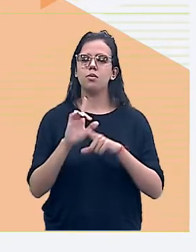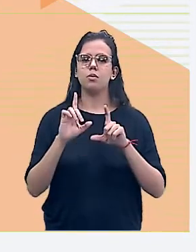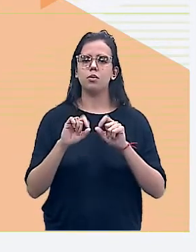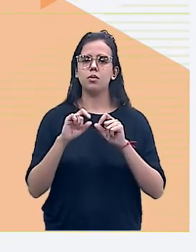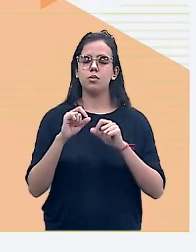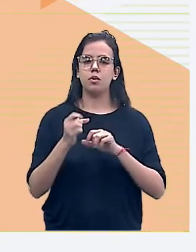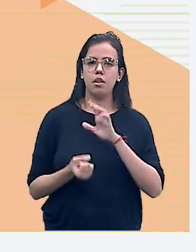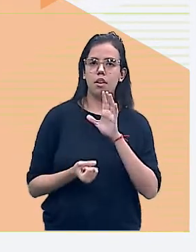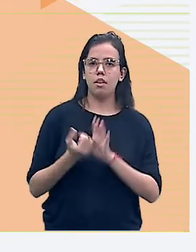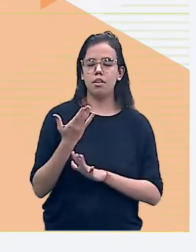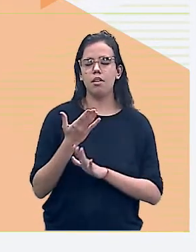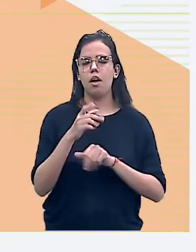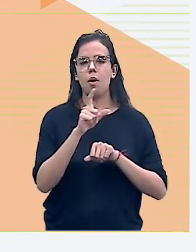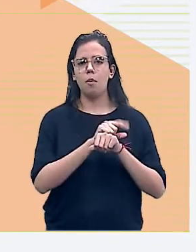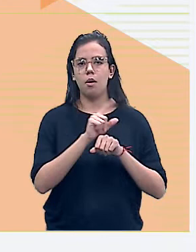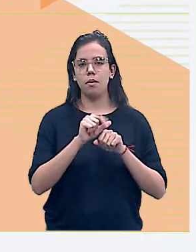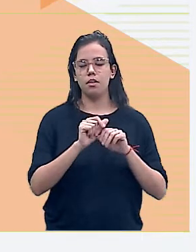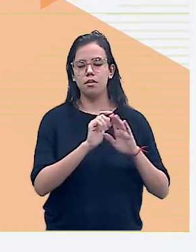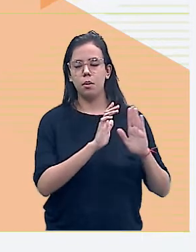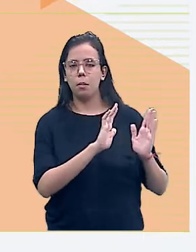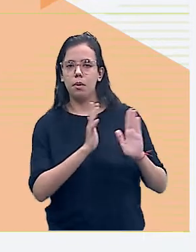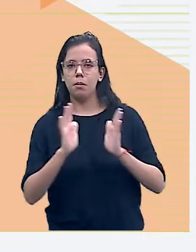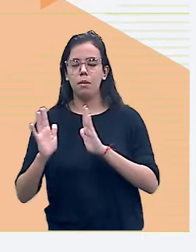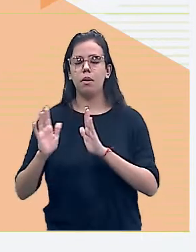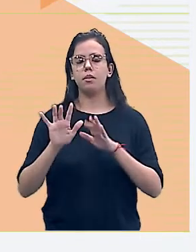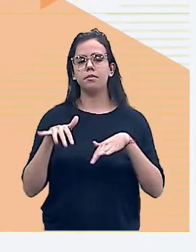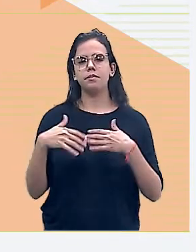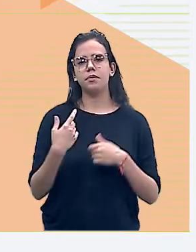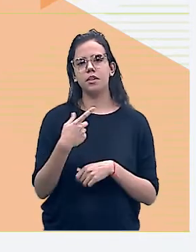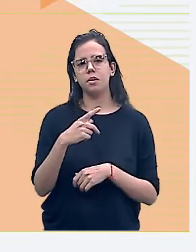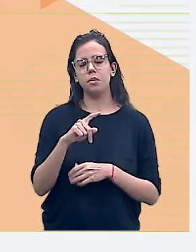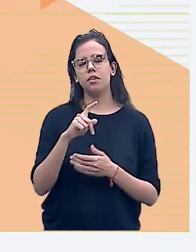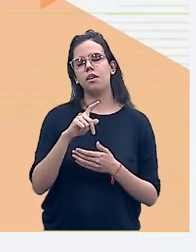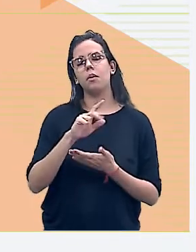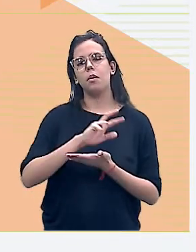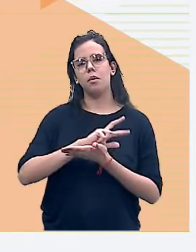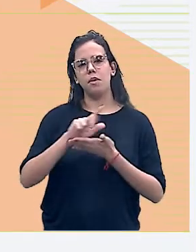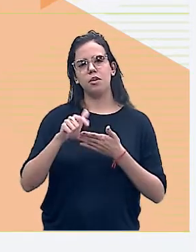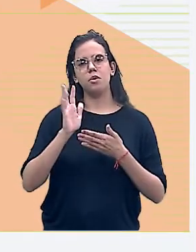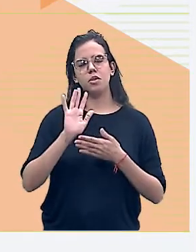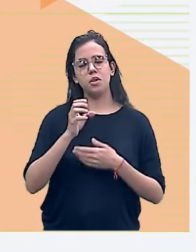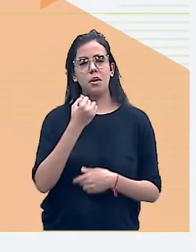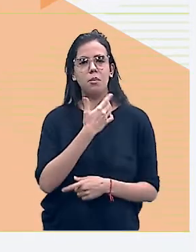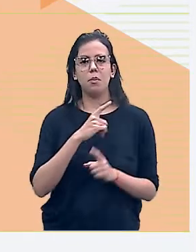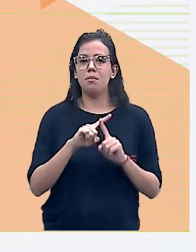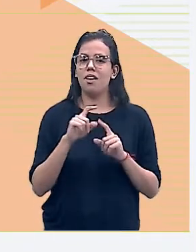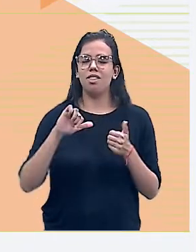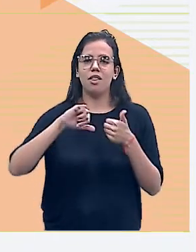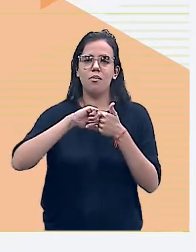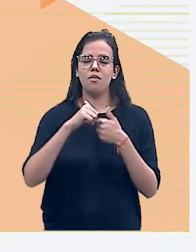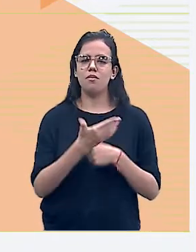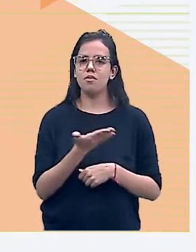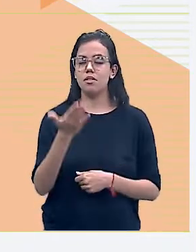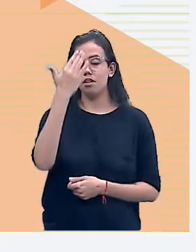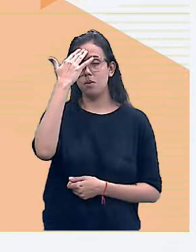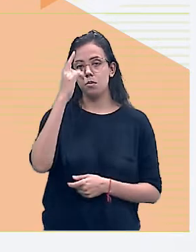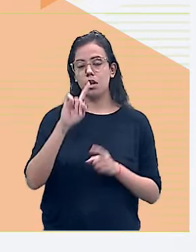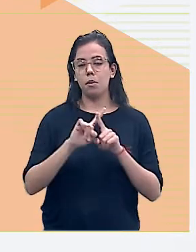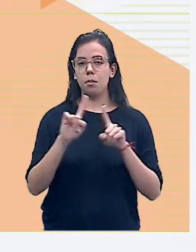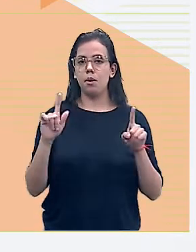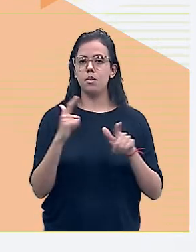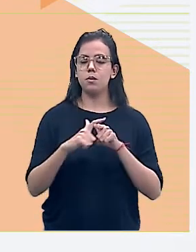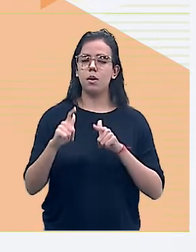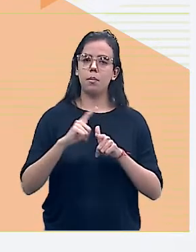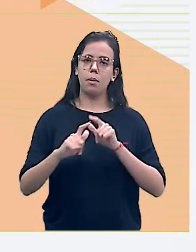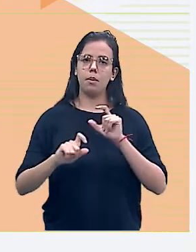construir uma linha argumentativa então o seu repertório já é produtivo e talvez você nem saiba disso a questão é que muitas vezes